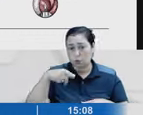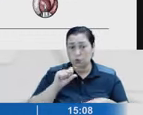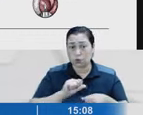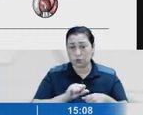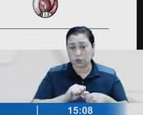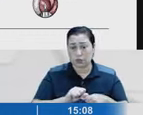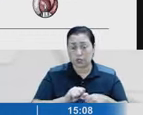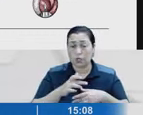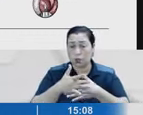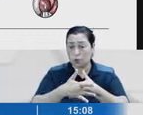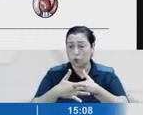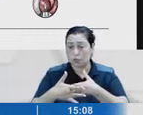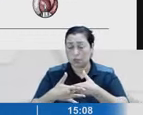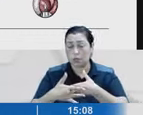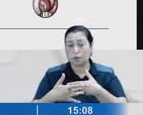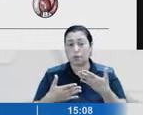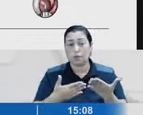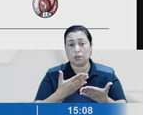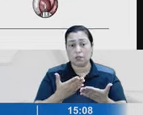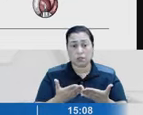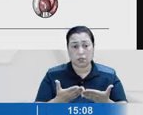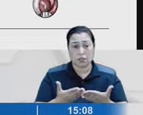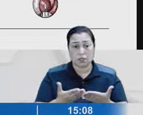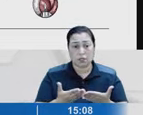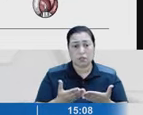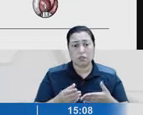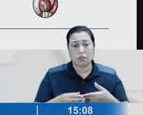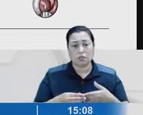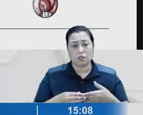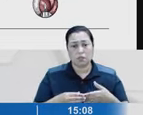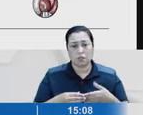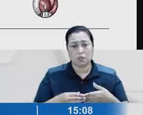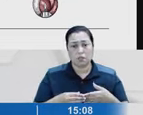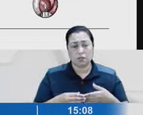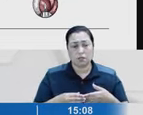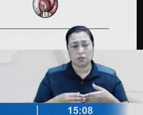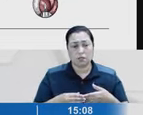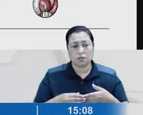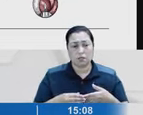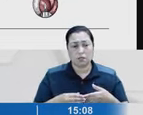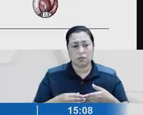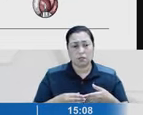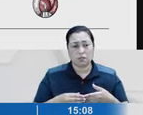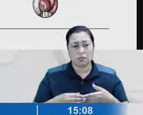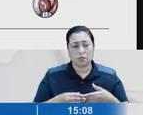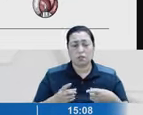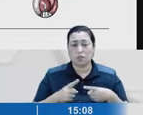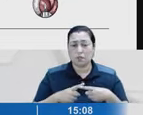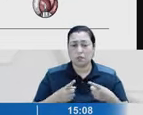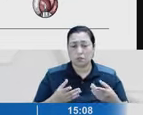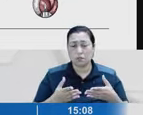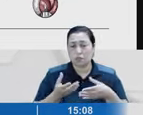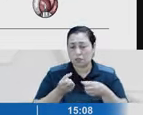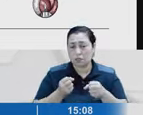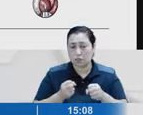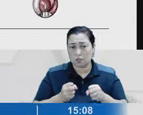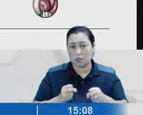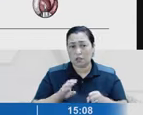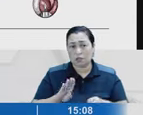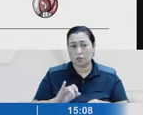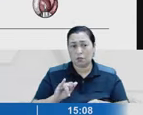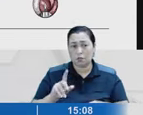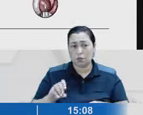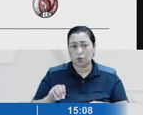né? A retossigmoidoscopia rígida não me permite uma ressecção, porque é um pouco mais limitada, mas me permite biópsia. Eu já